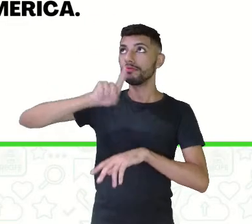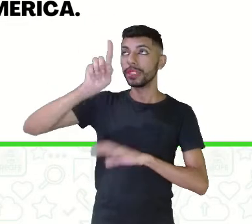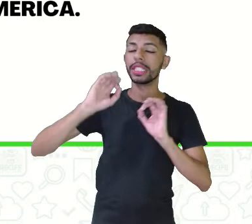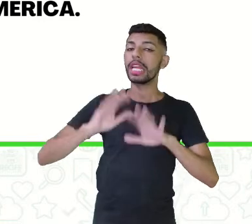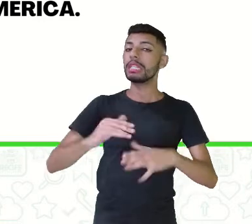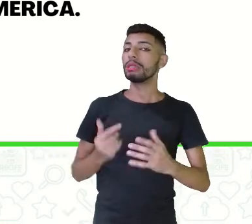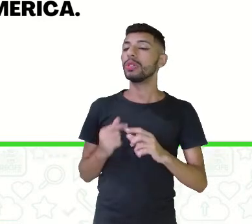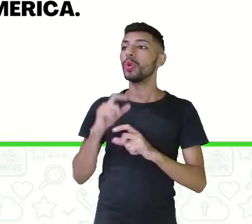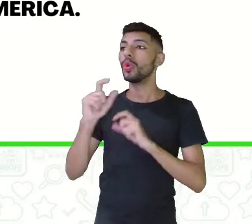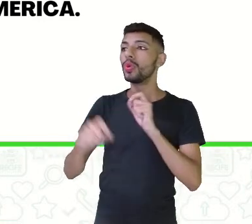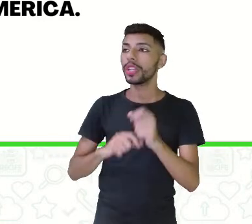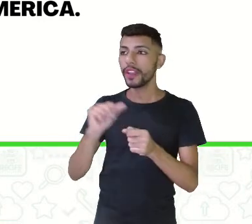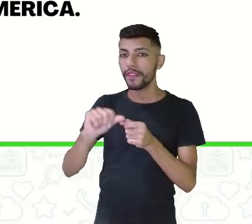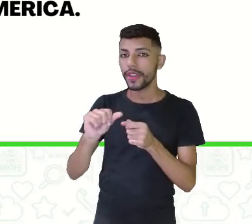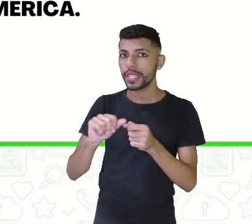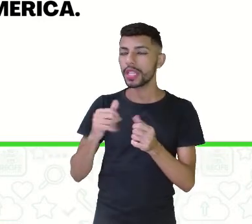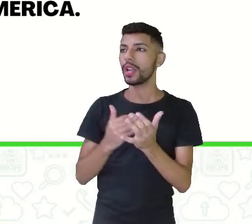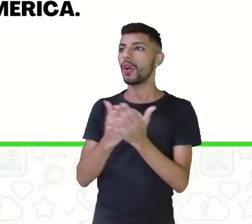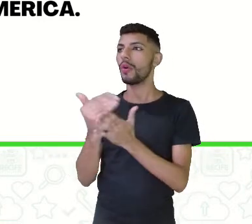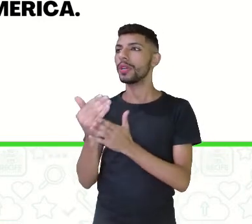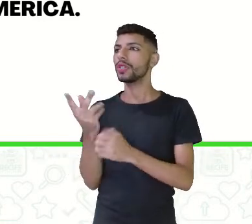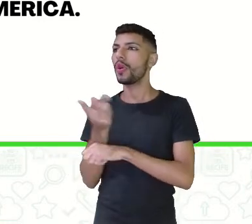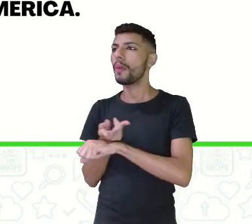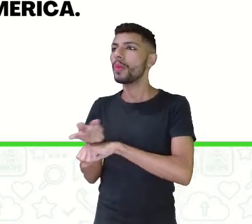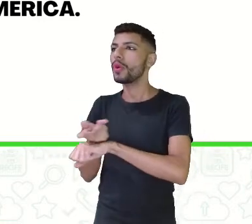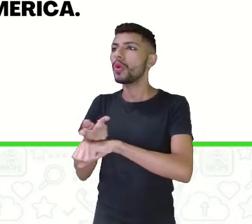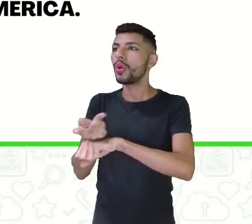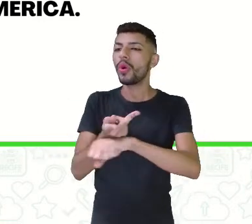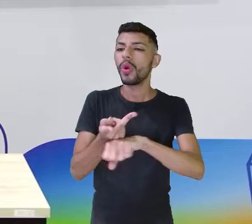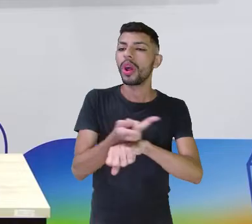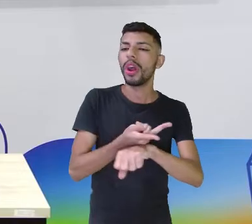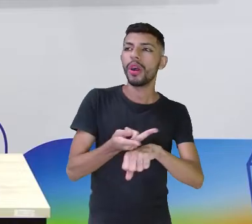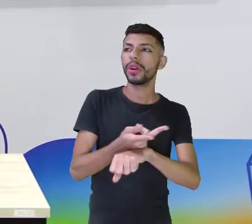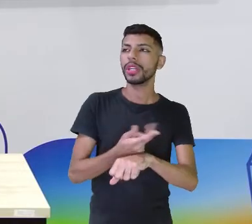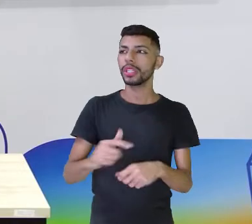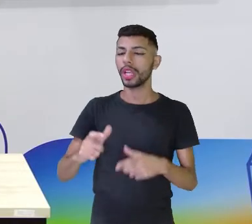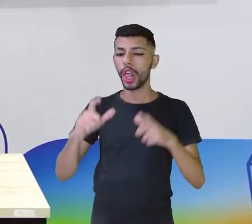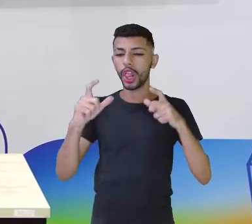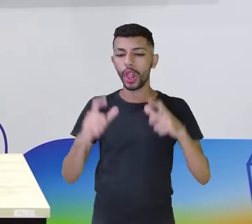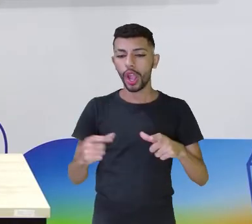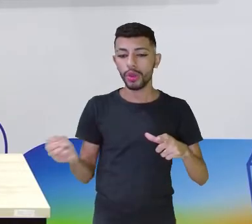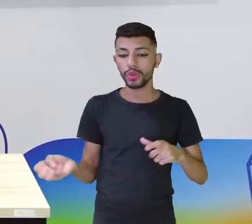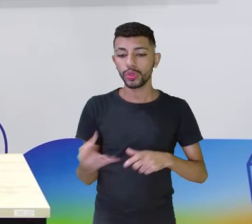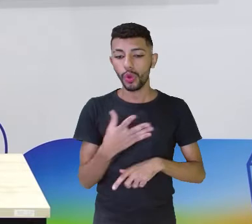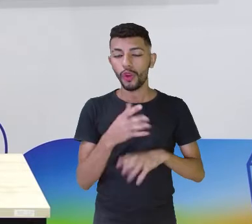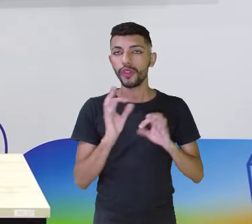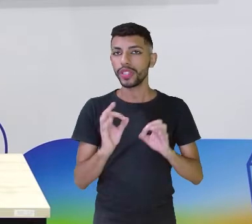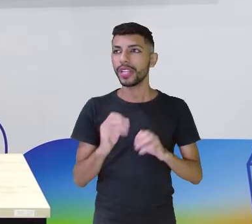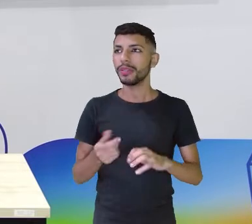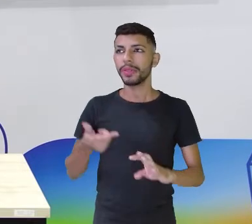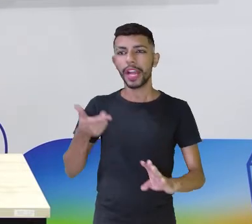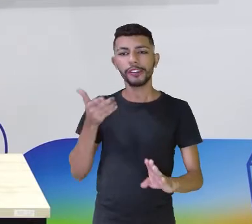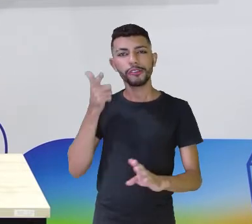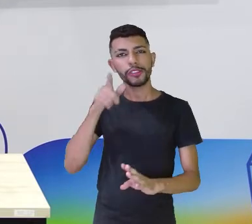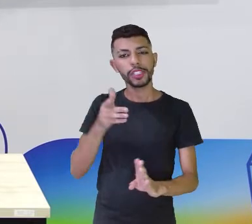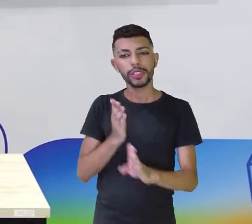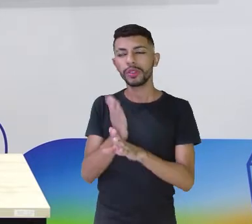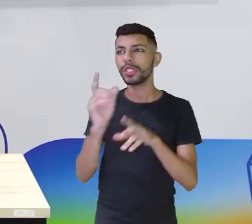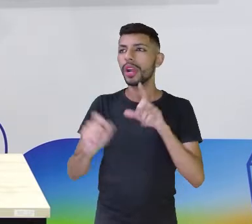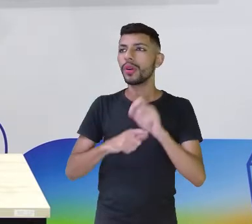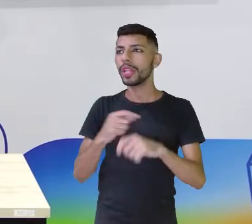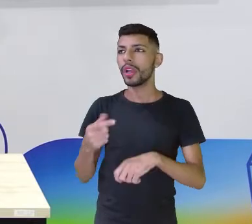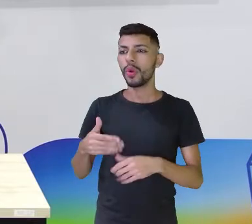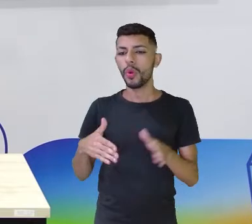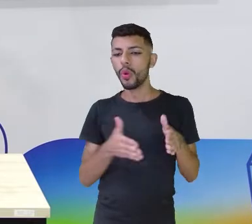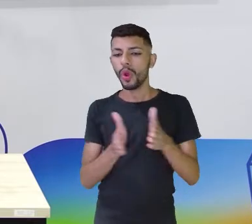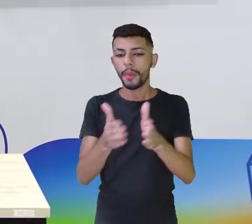a procurar uma nova rota para encontrar um novo caminho para chegar à Índia. Por